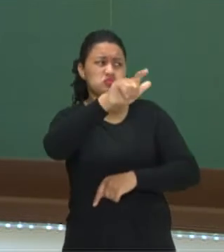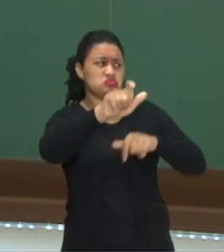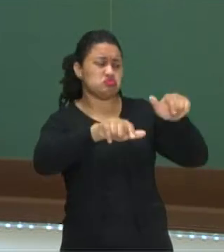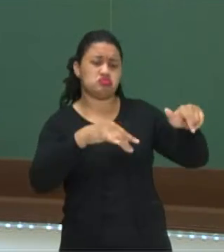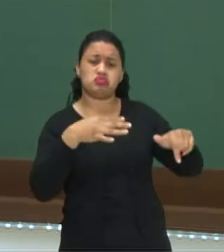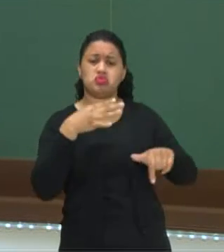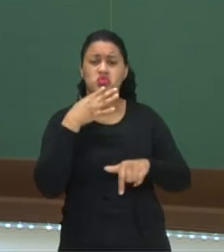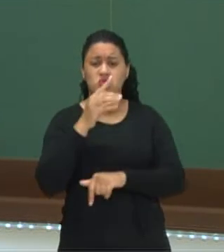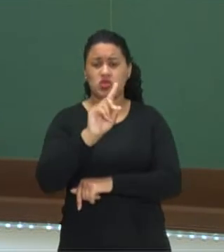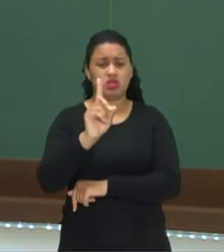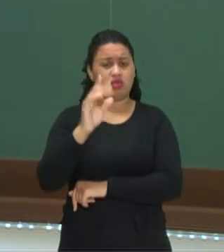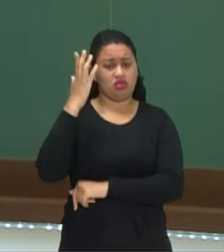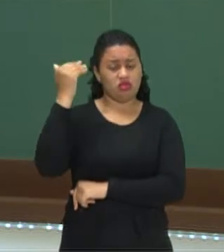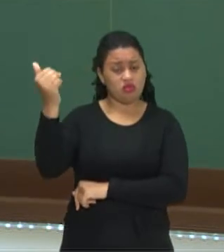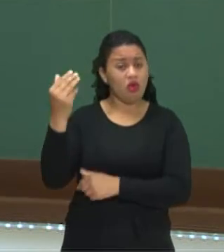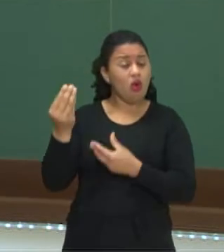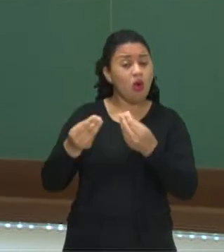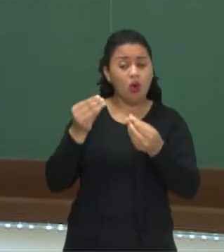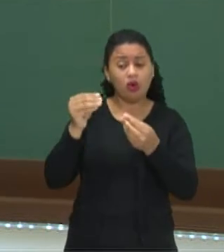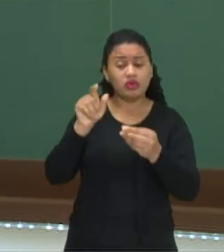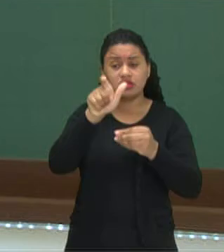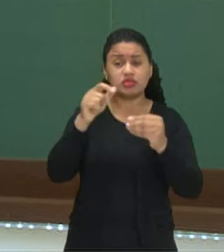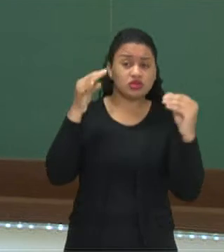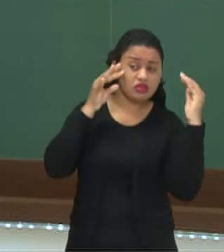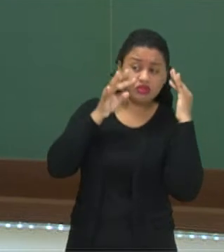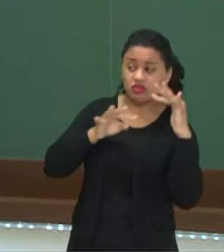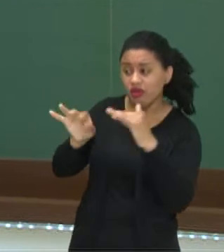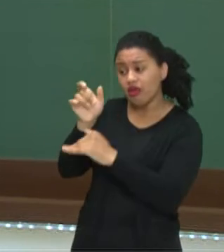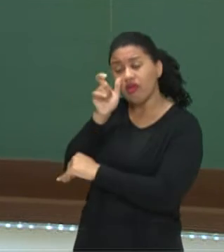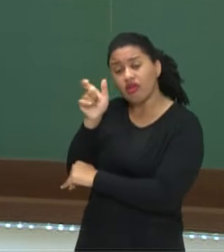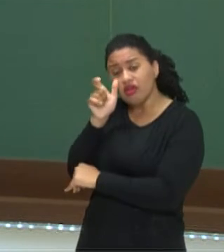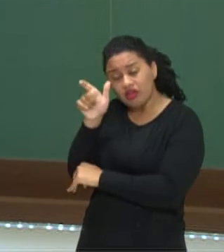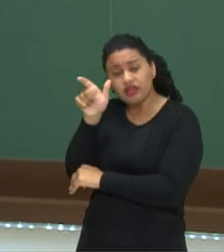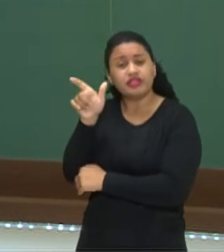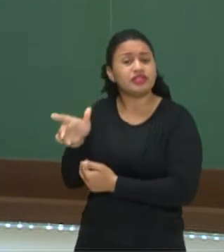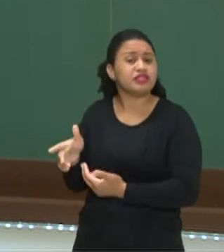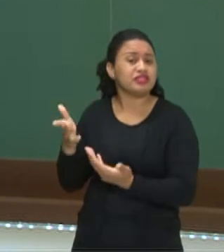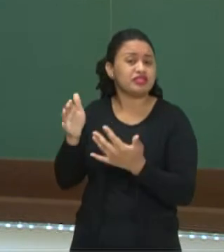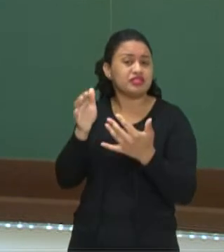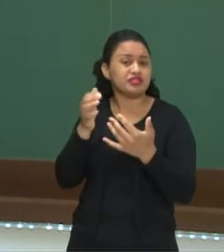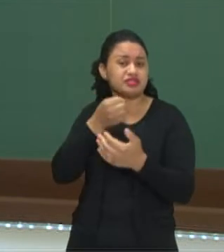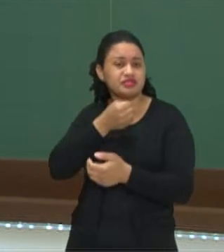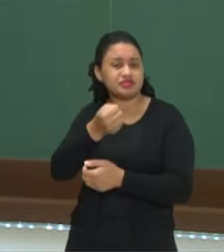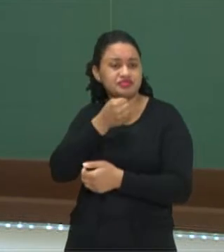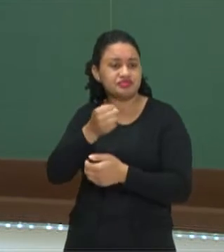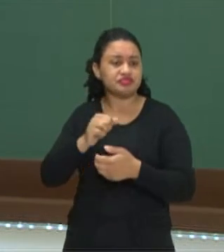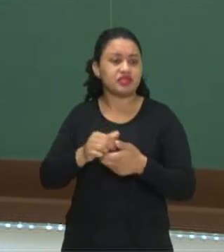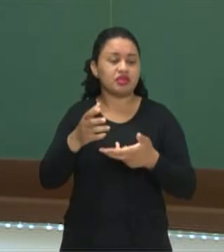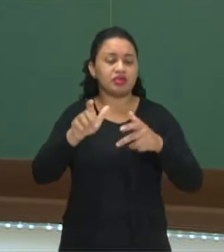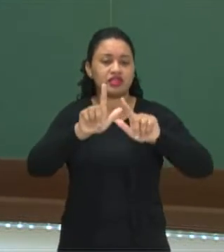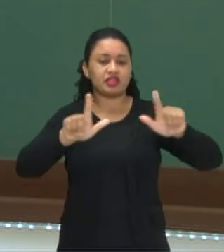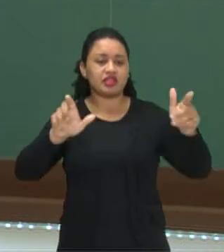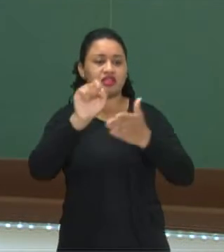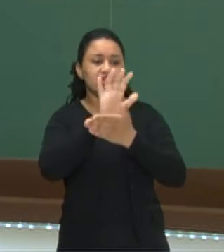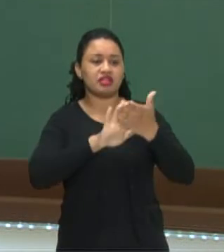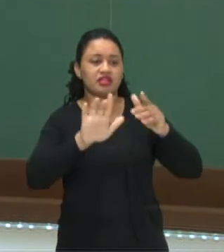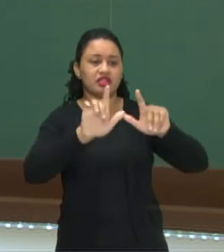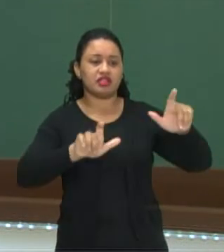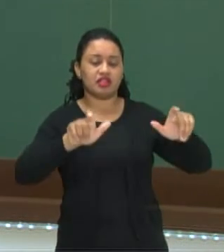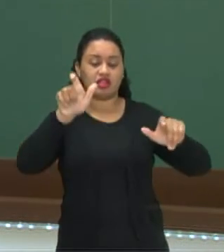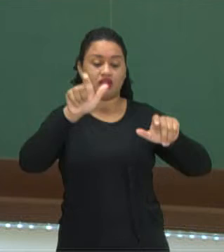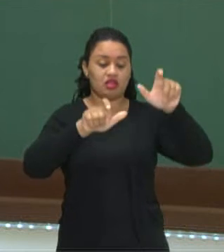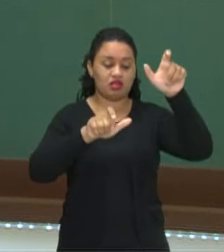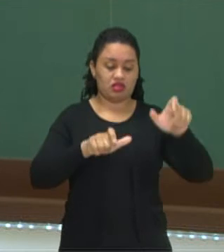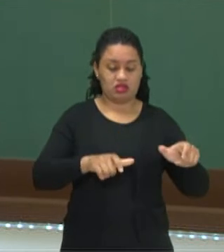conheça, como é que eu vou chamar a atenção para as pessoas irem assistir a esse programa? Observe essa imagem, ó. Nós temos o